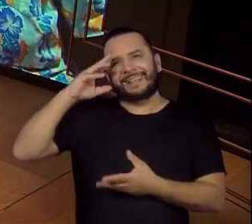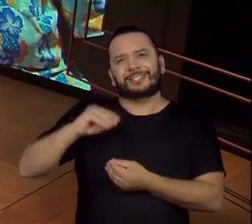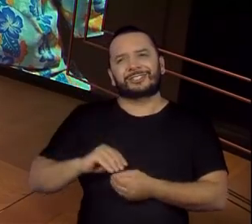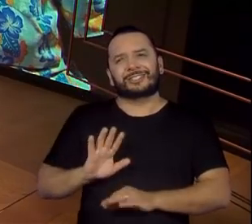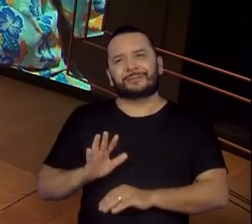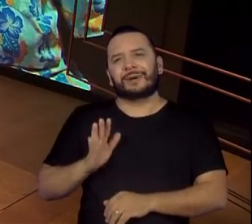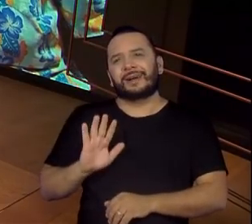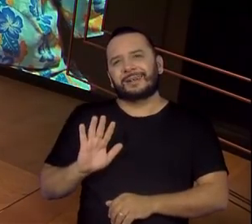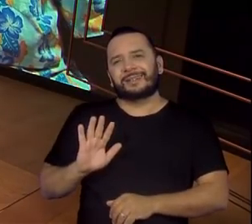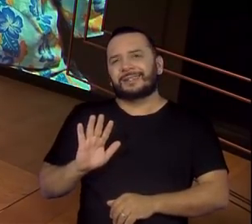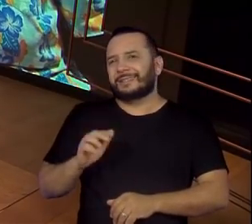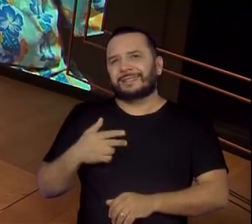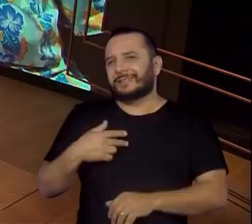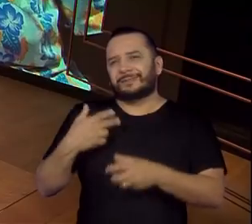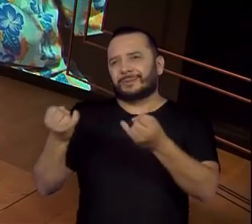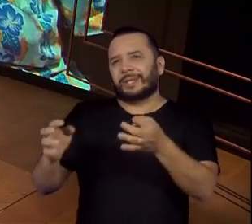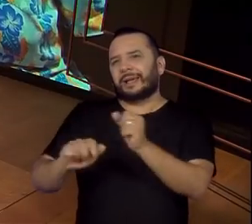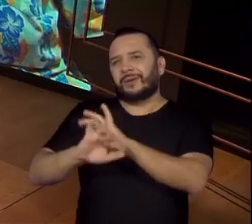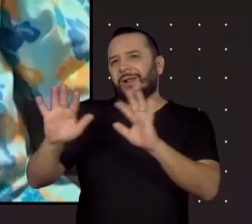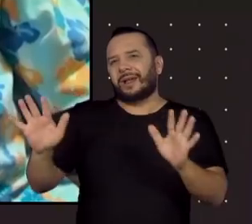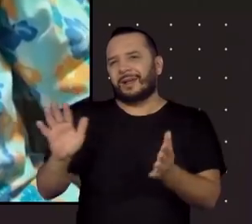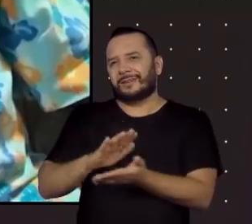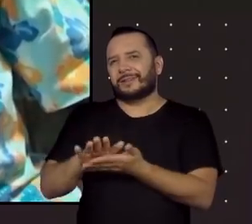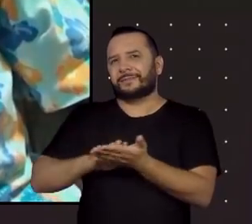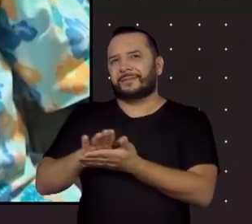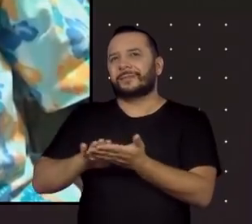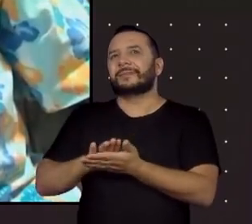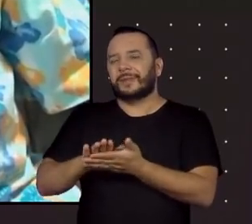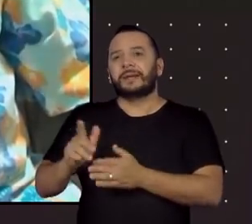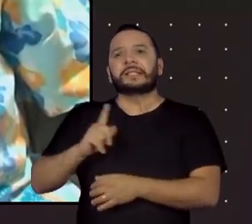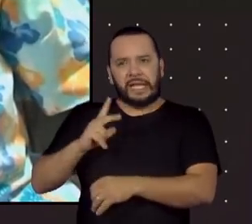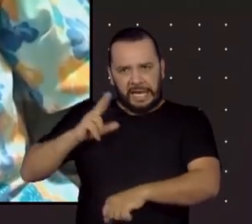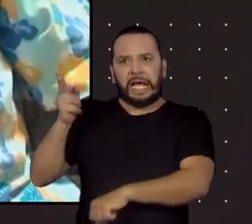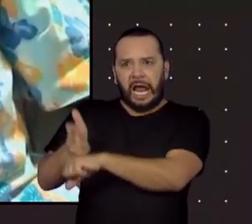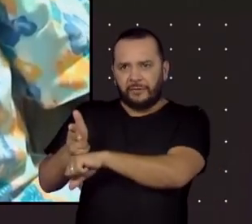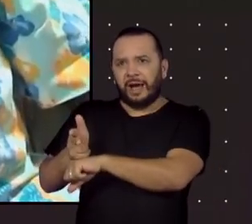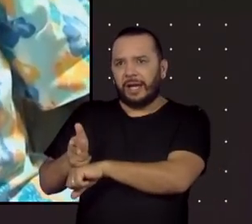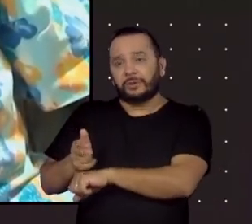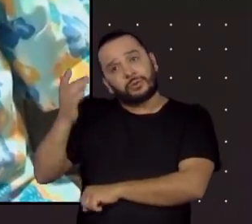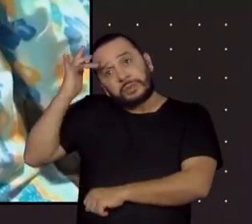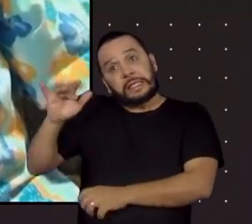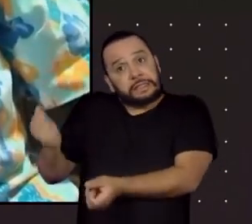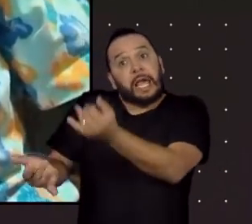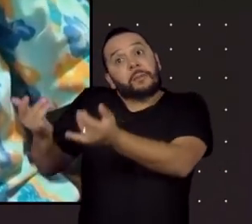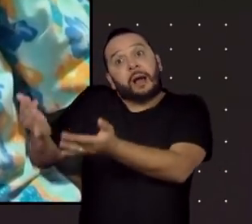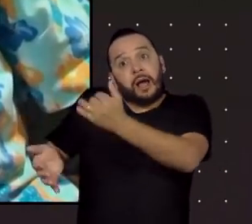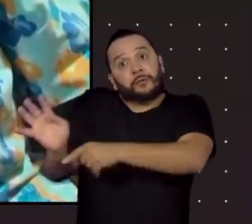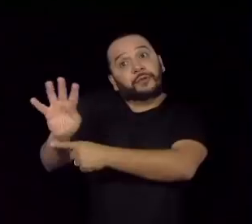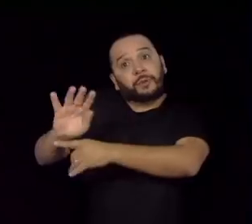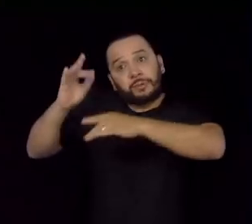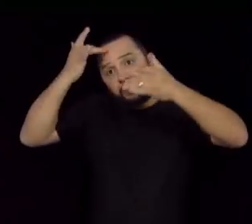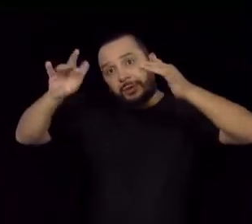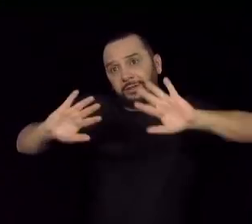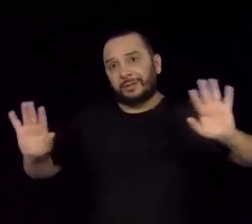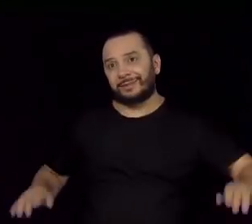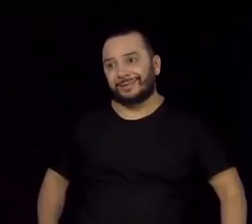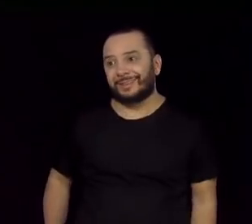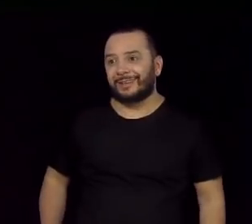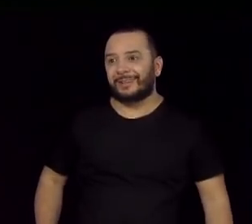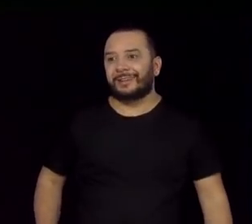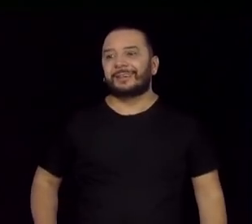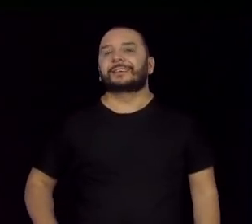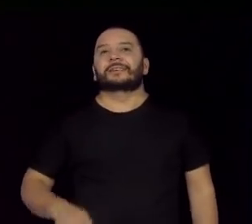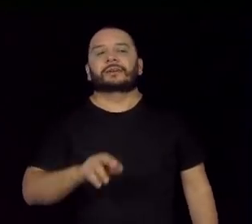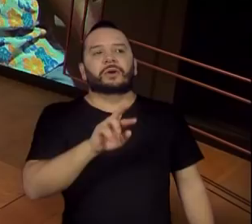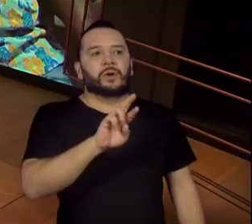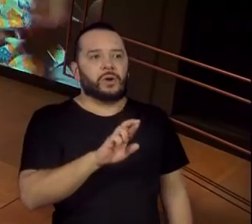deixaram isso claro, não, né? Mas tá lá, tá gravado, se eles não queimaram. Opa! Depois de Roque